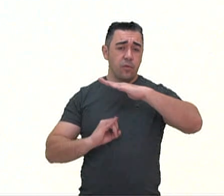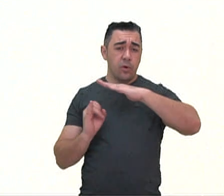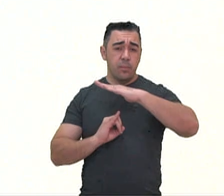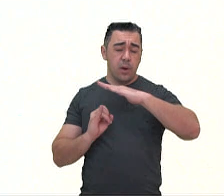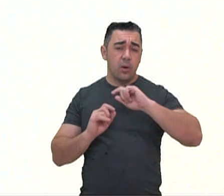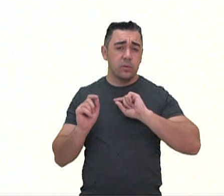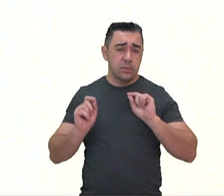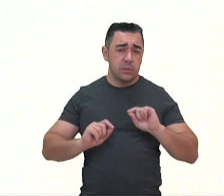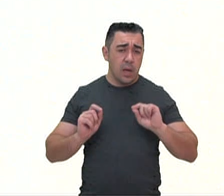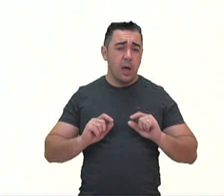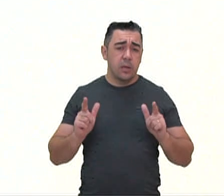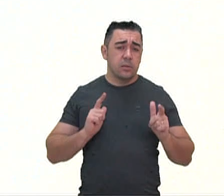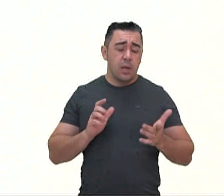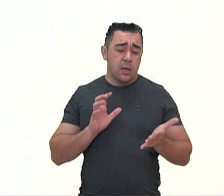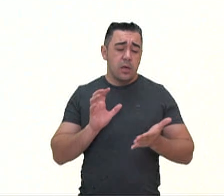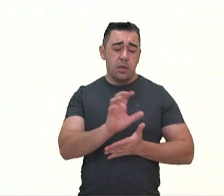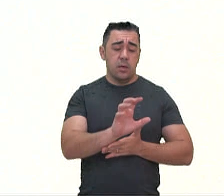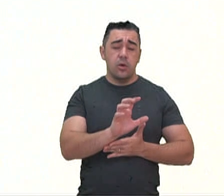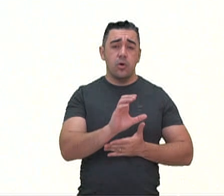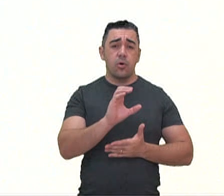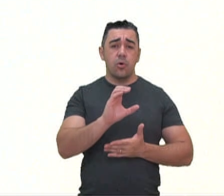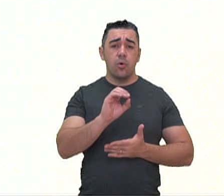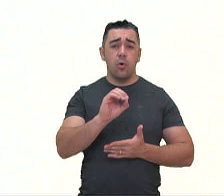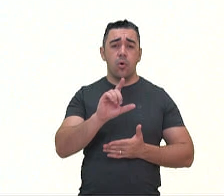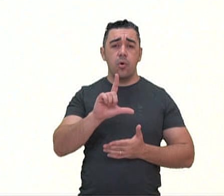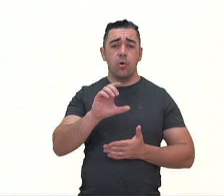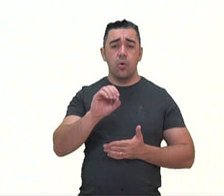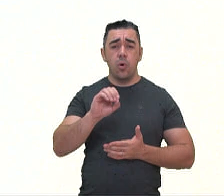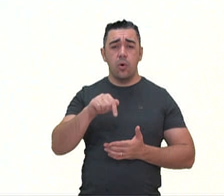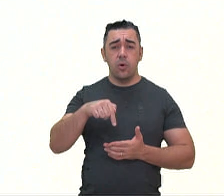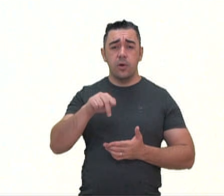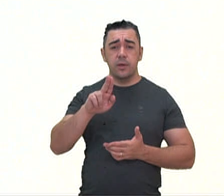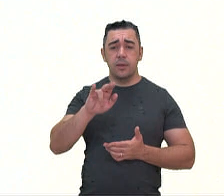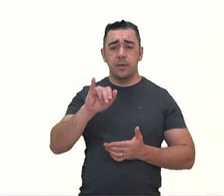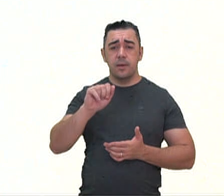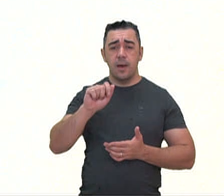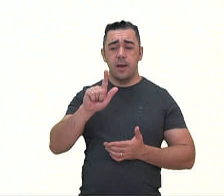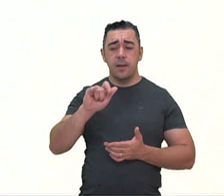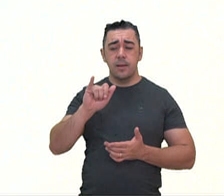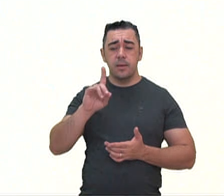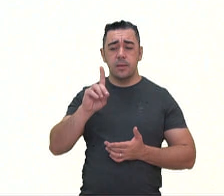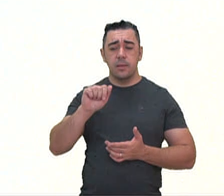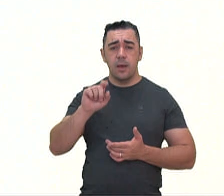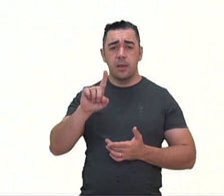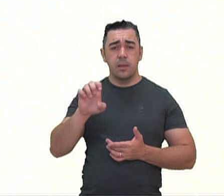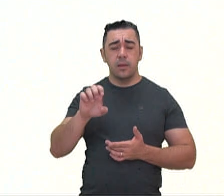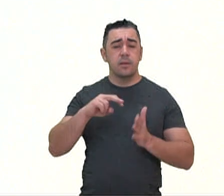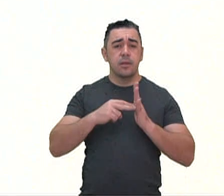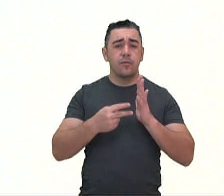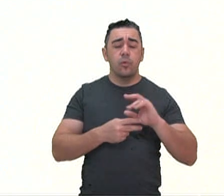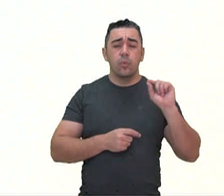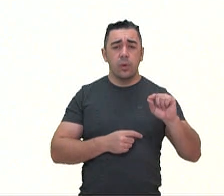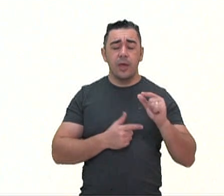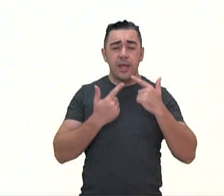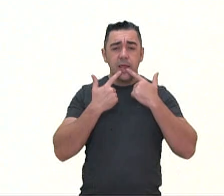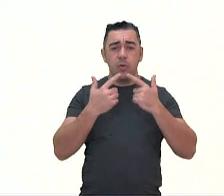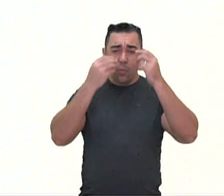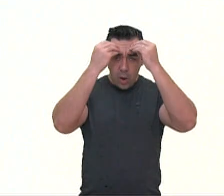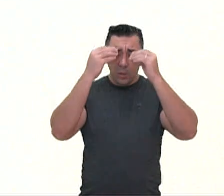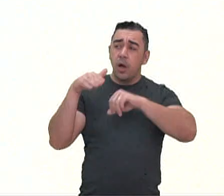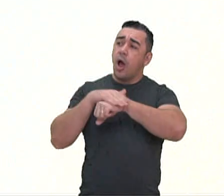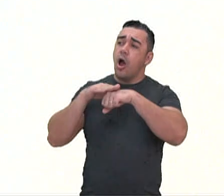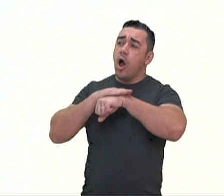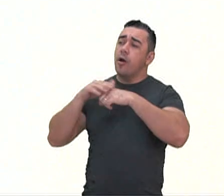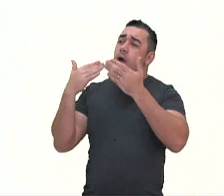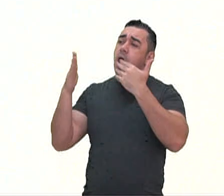de coloquialidade. O que é coloquialidade? É essa linguagem que nós temos com os nossos